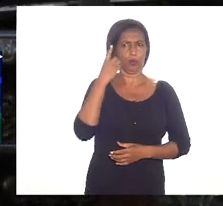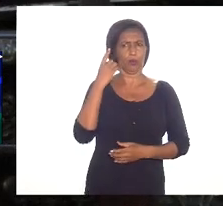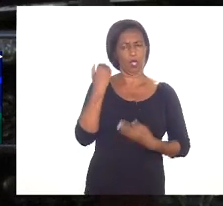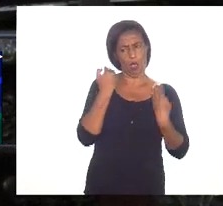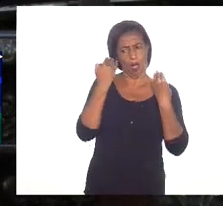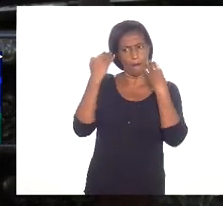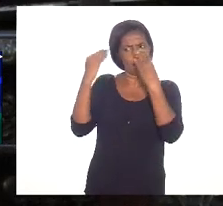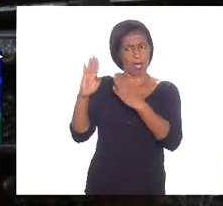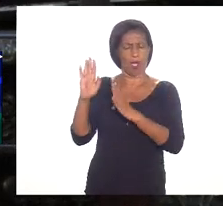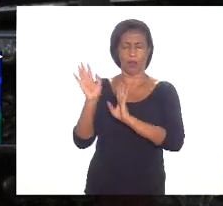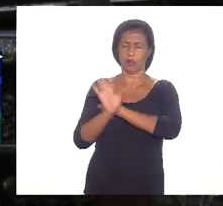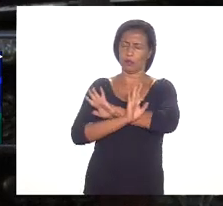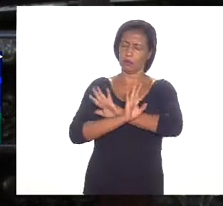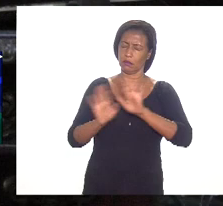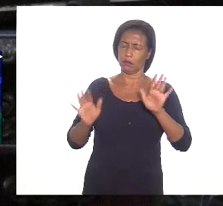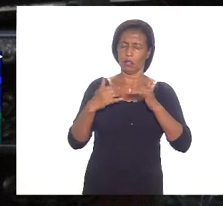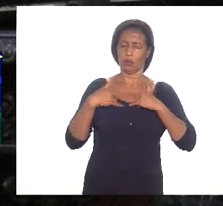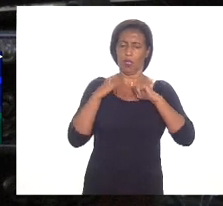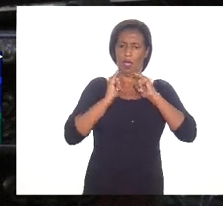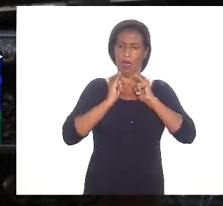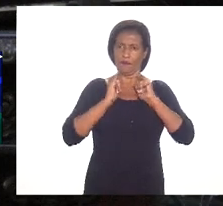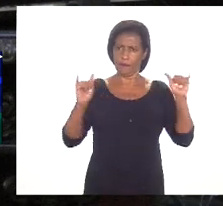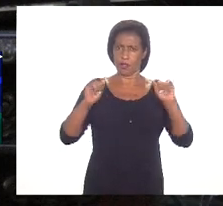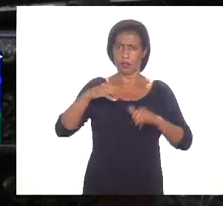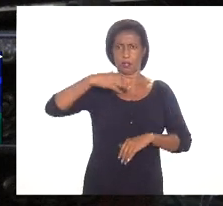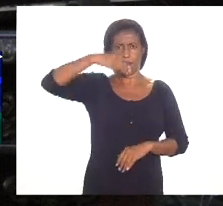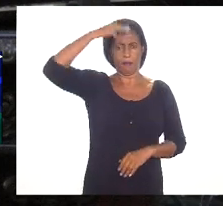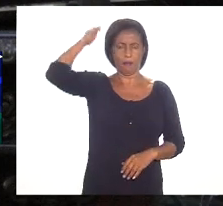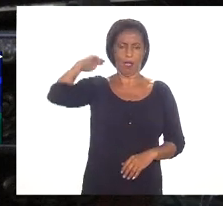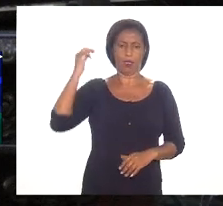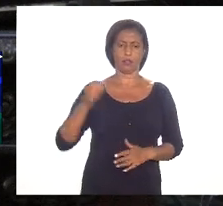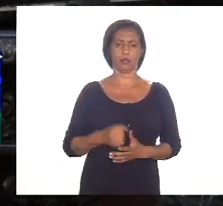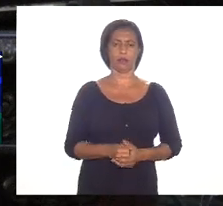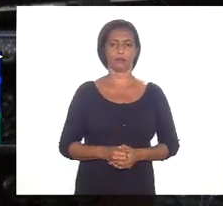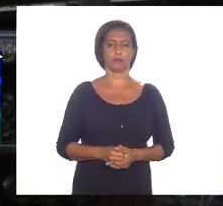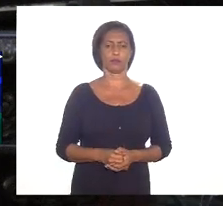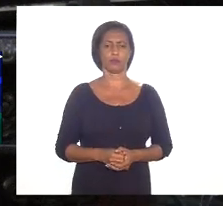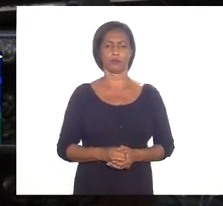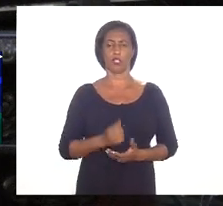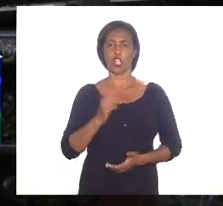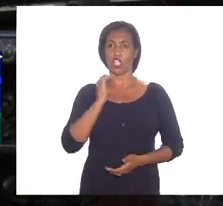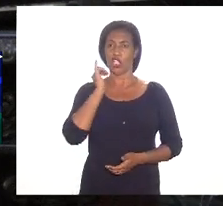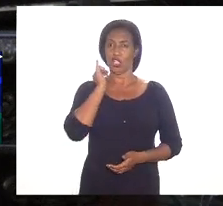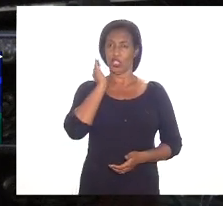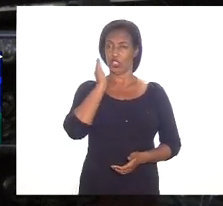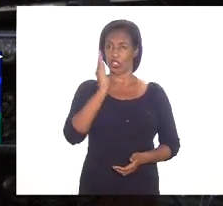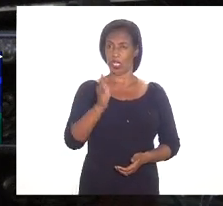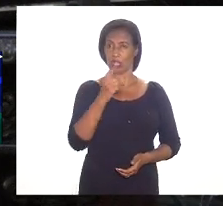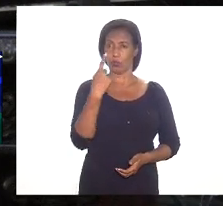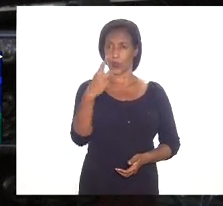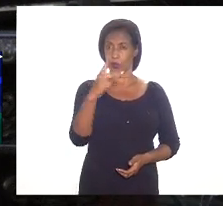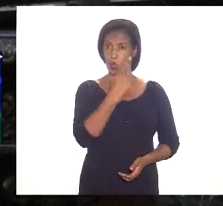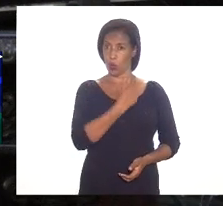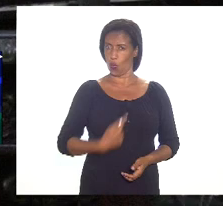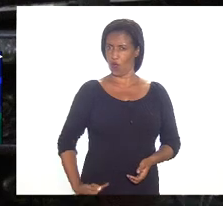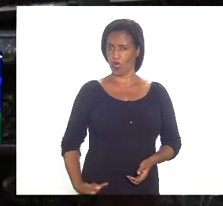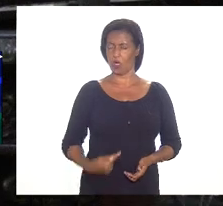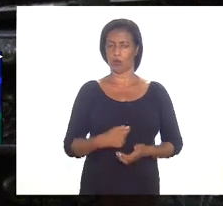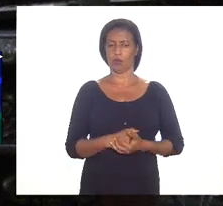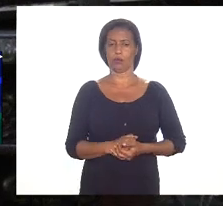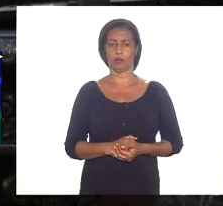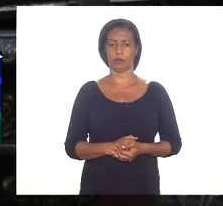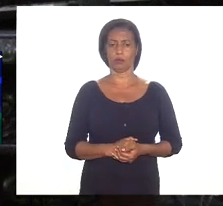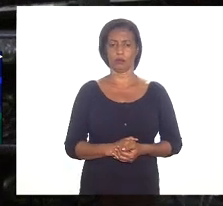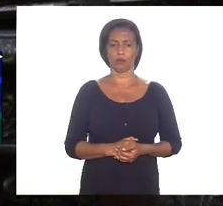ameaças ou fica aí esse recado do deputado Márcio eu quero falar diretamente para o seu Governador Deputado Acácio